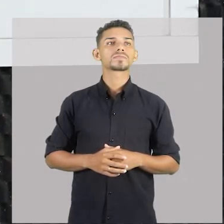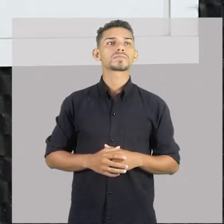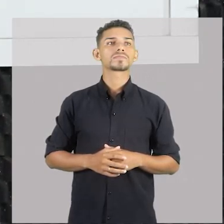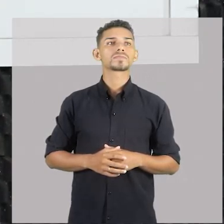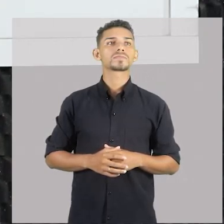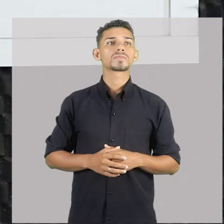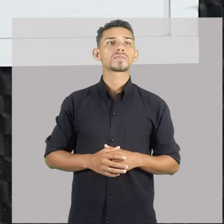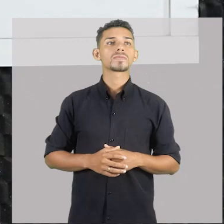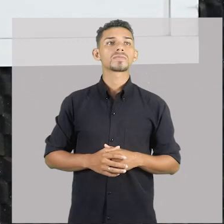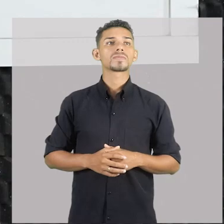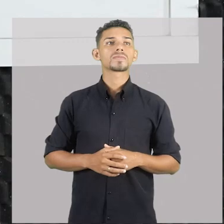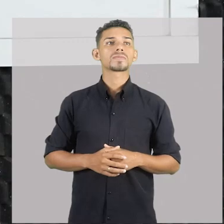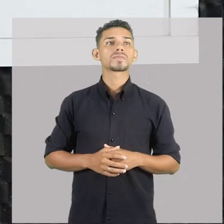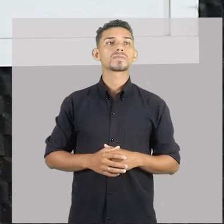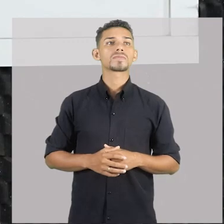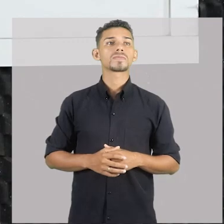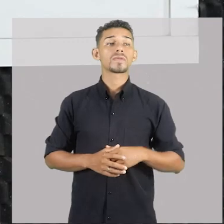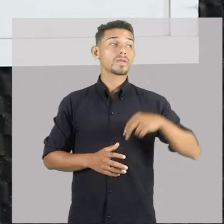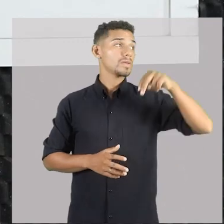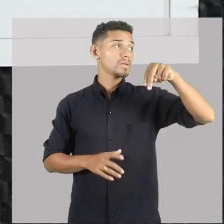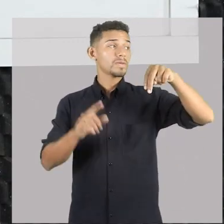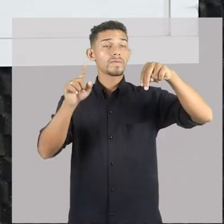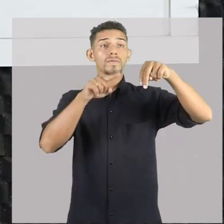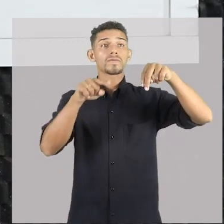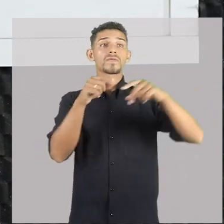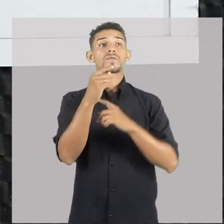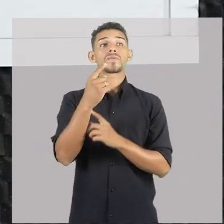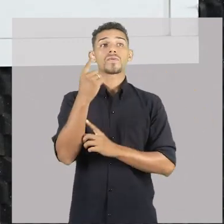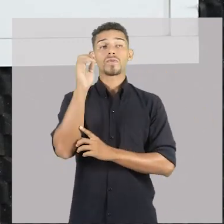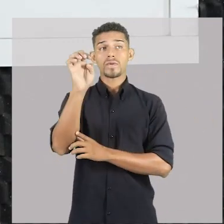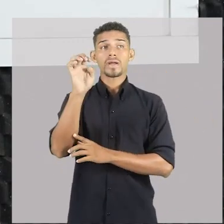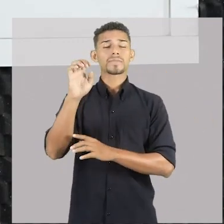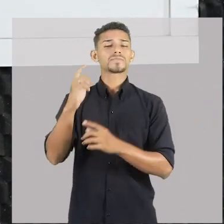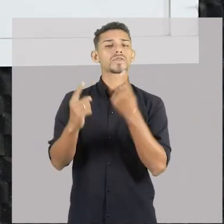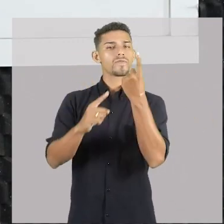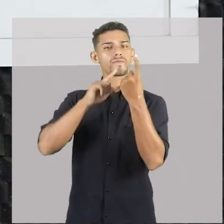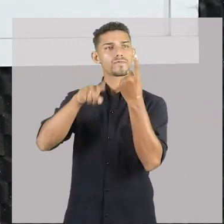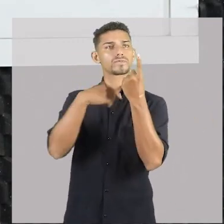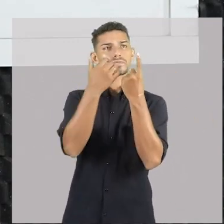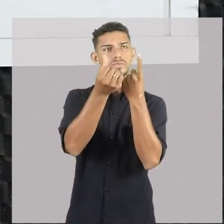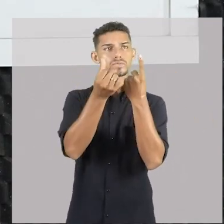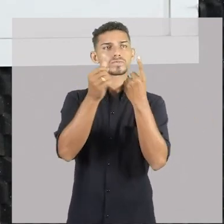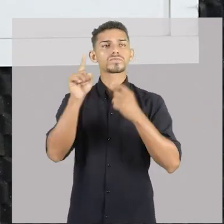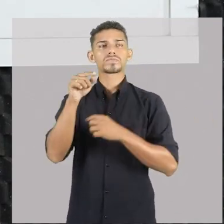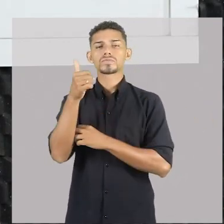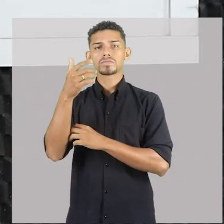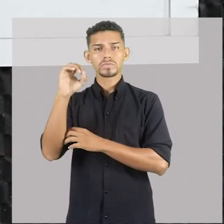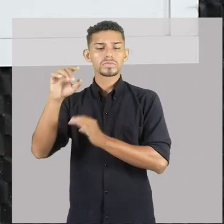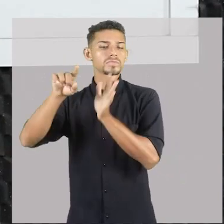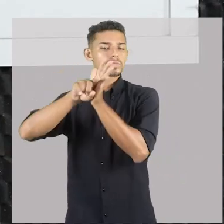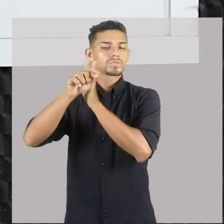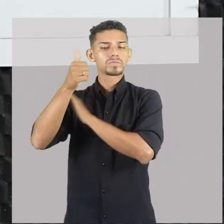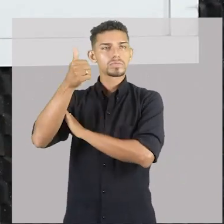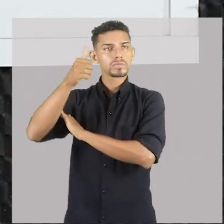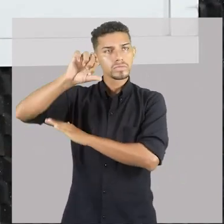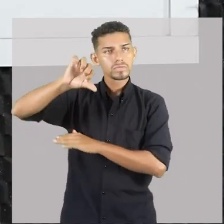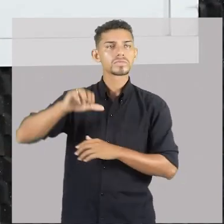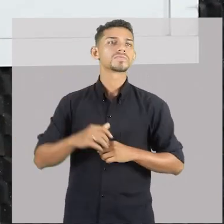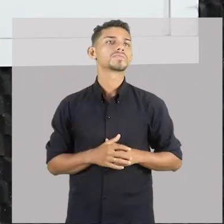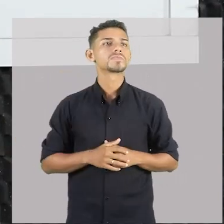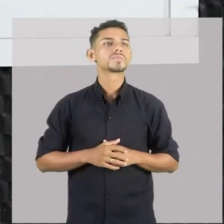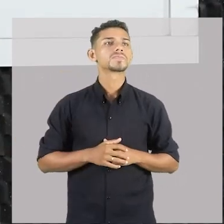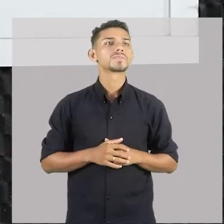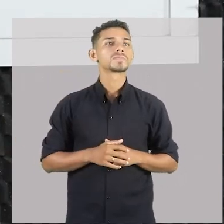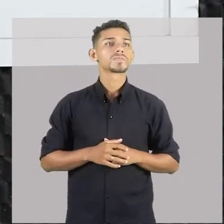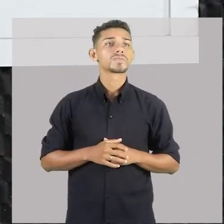vezes o E, que é 1,6 vezes 10 elevado a menos 19. Então, ó, esse